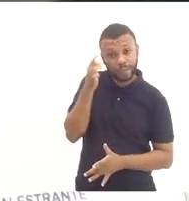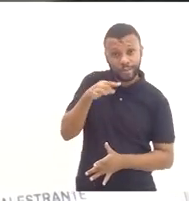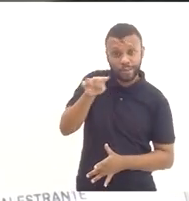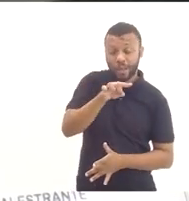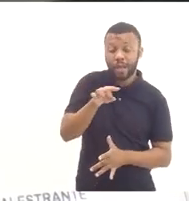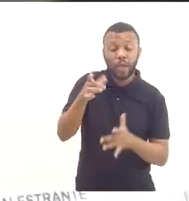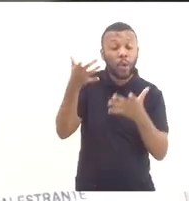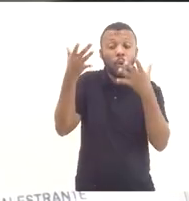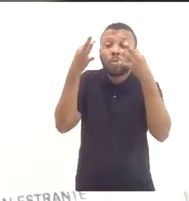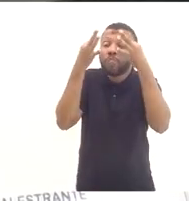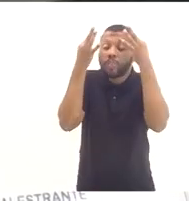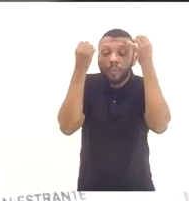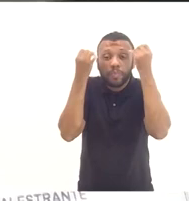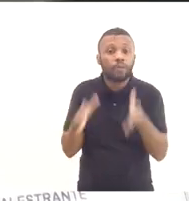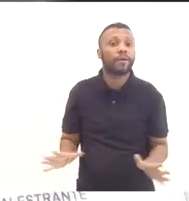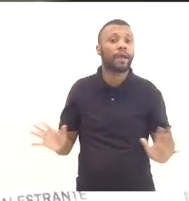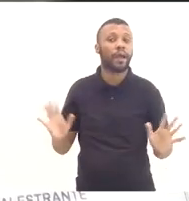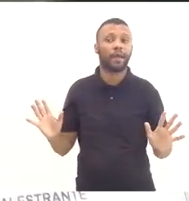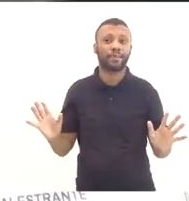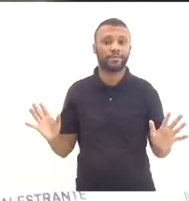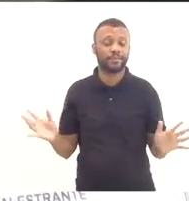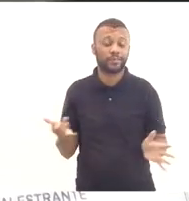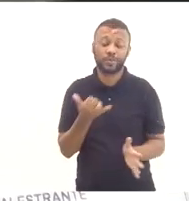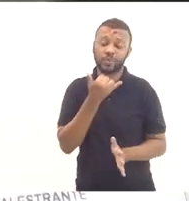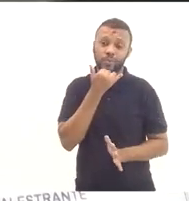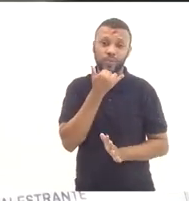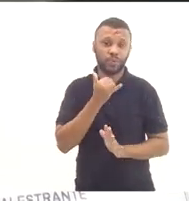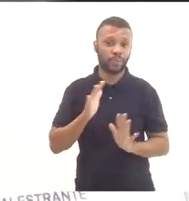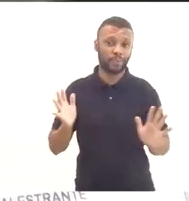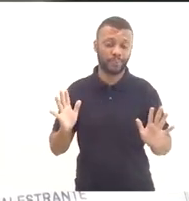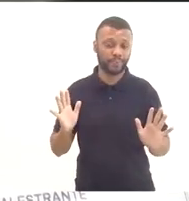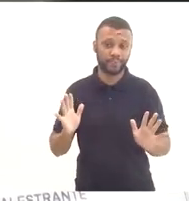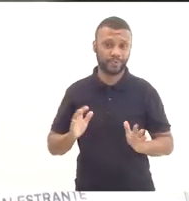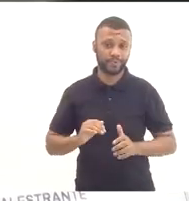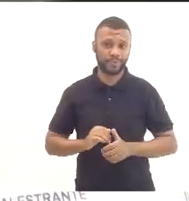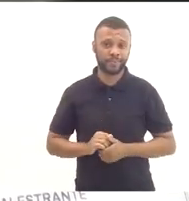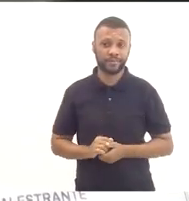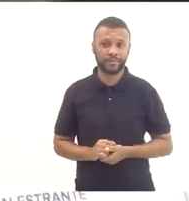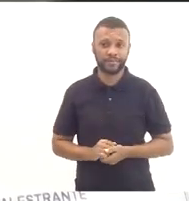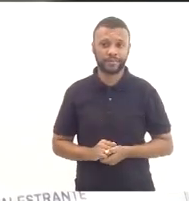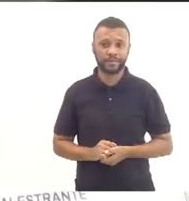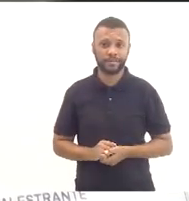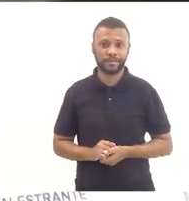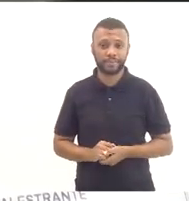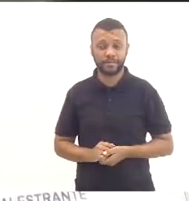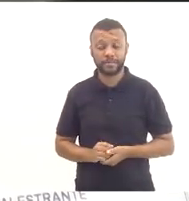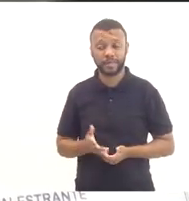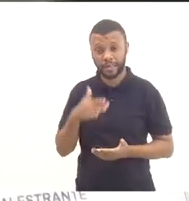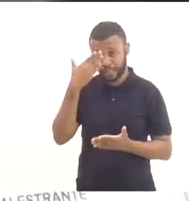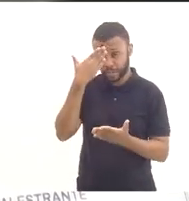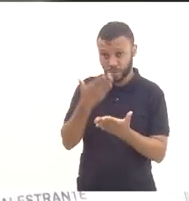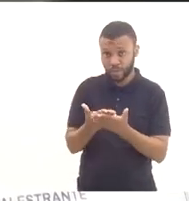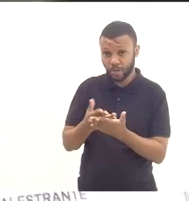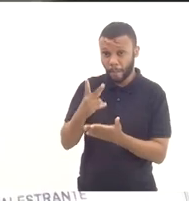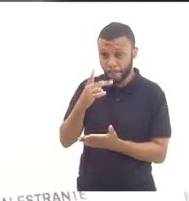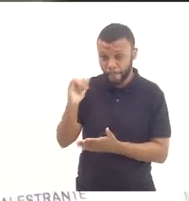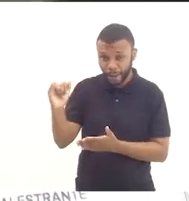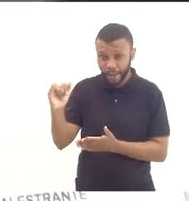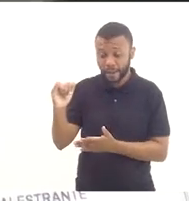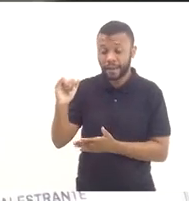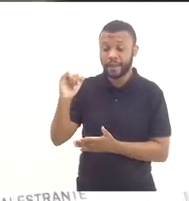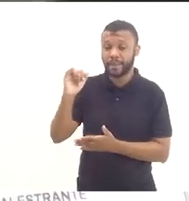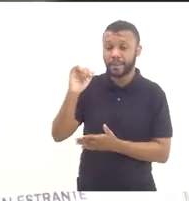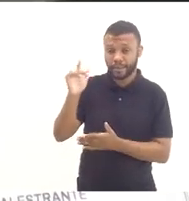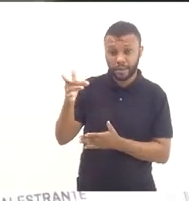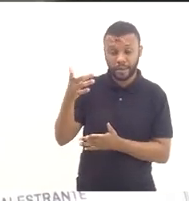isso é tudo que eu não quero ouvir tá é né Eu acho que os pais que vão embora eles tenham a visão